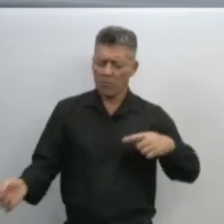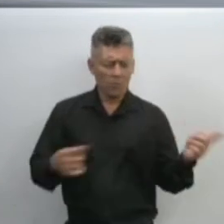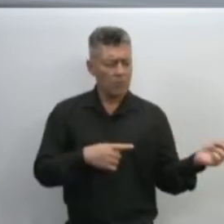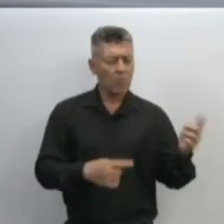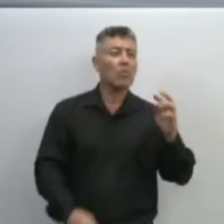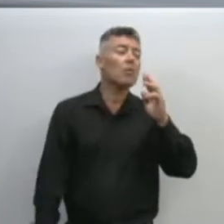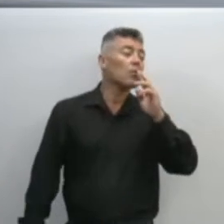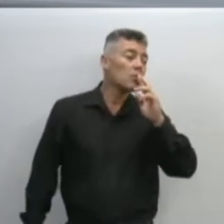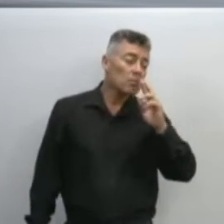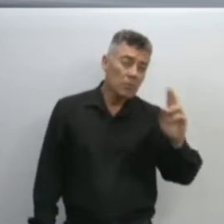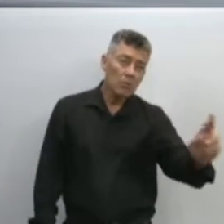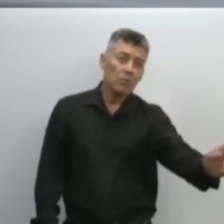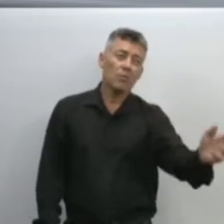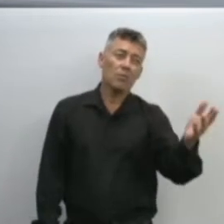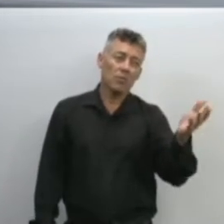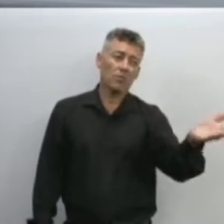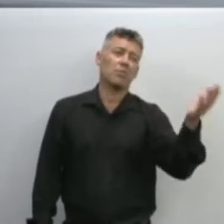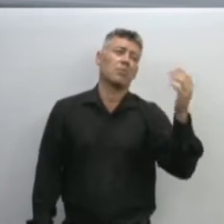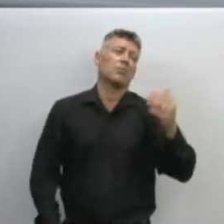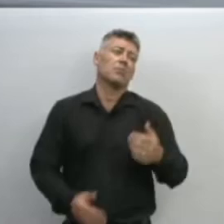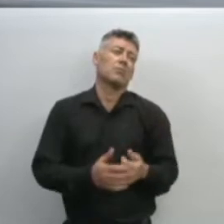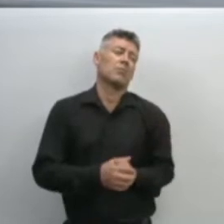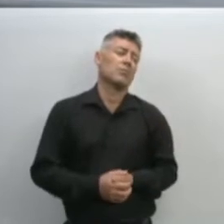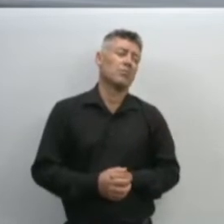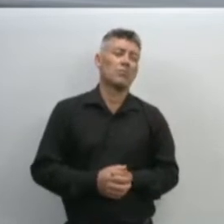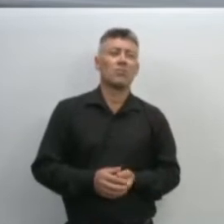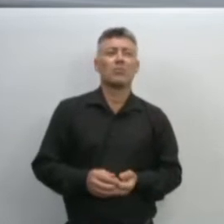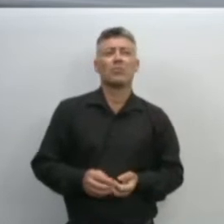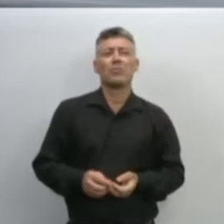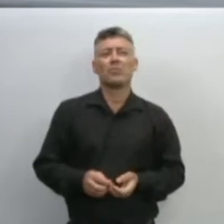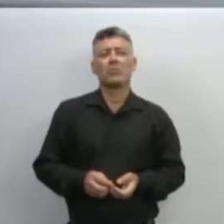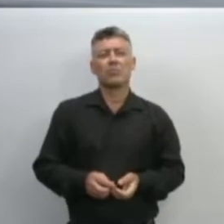resposta à sociedade que procurou os nossos mandatos. Obrigado, senhor presidente.